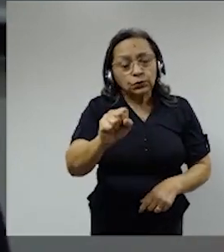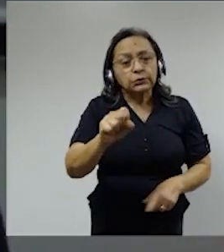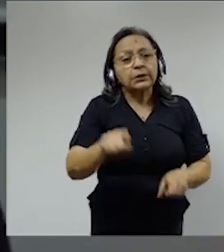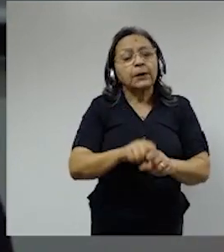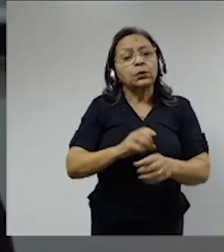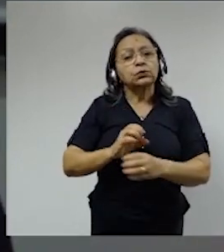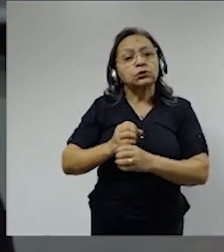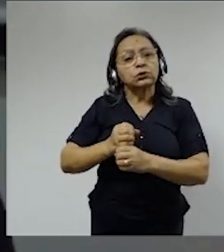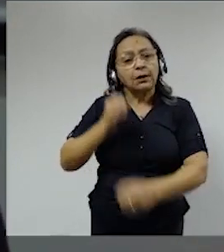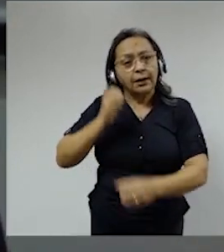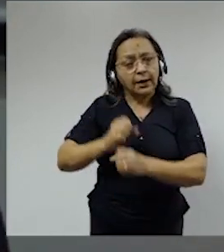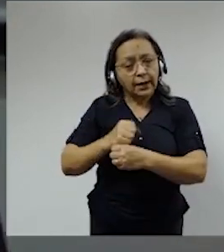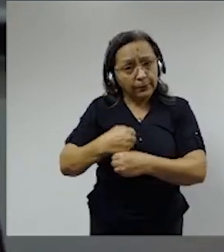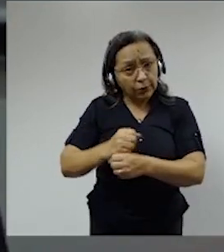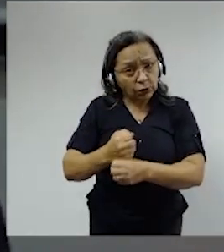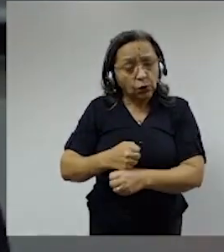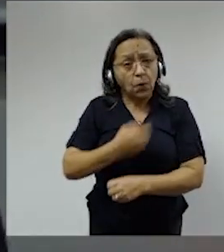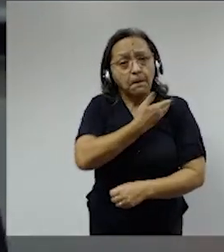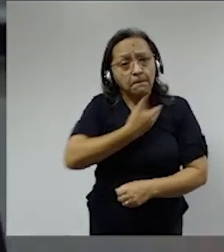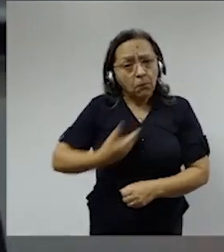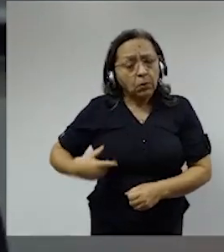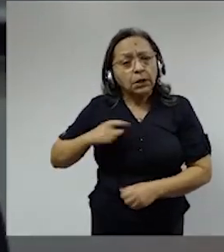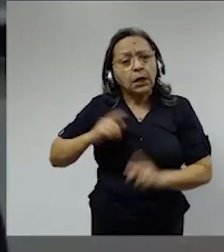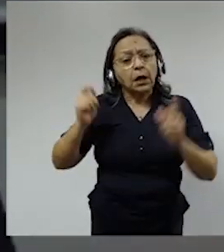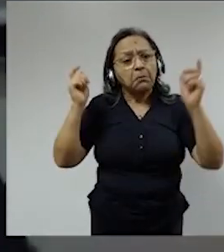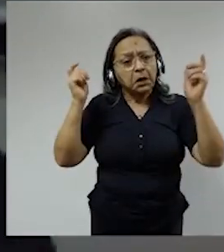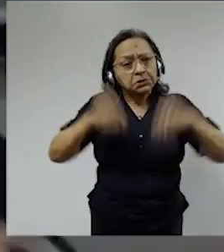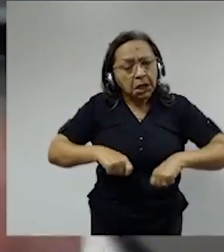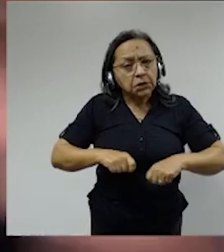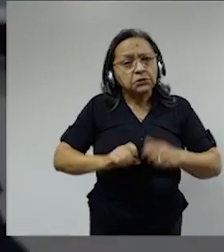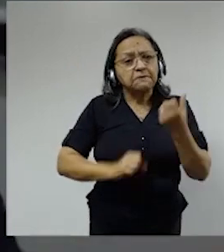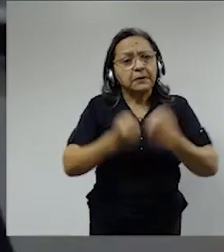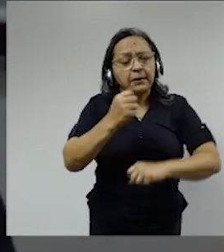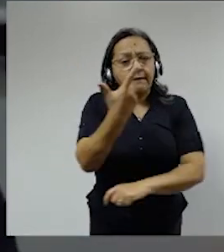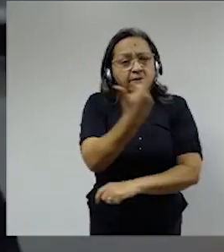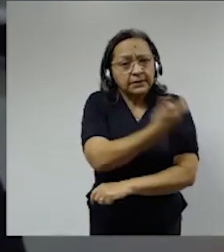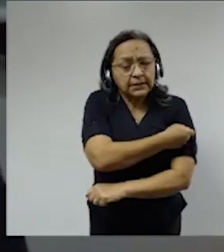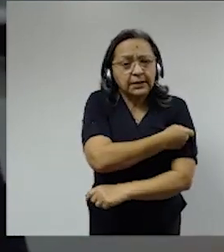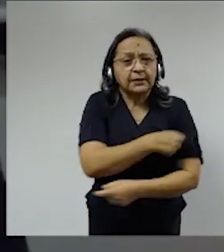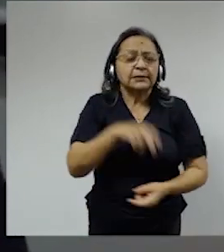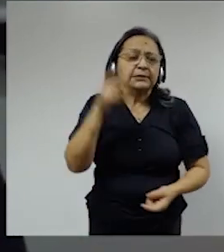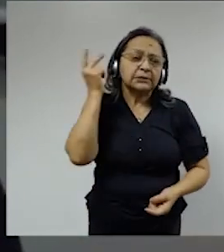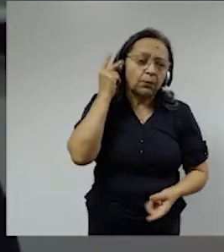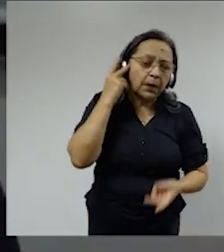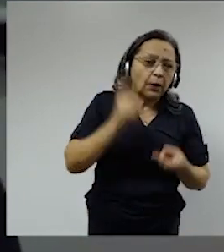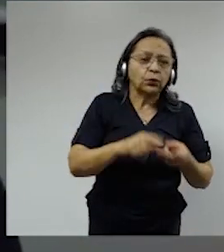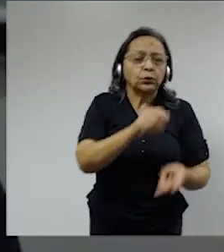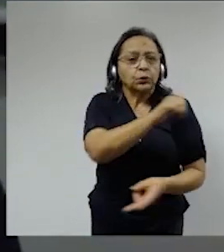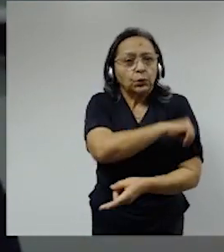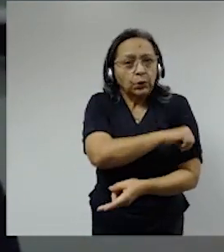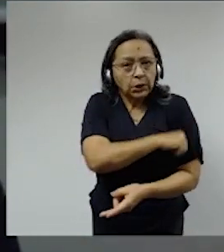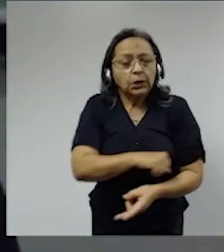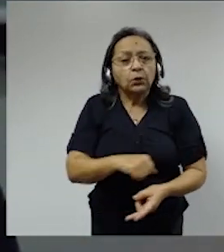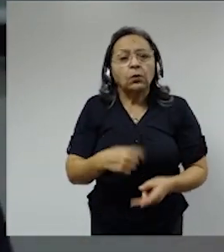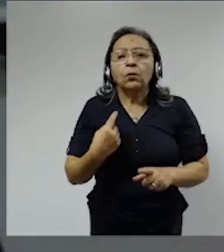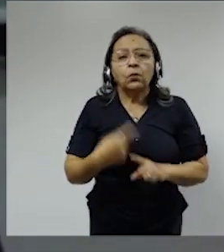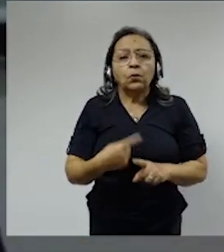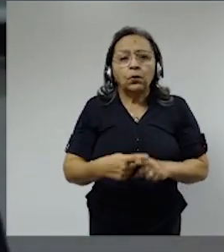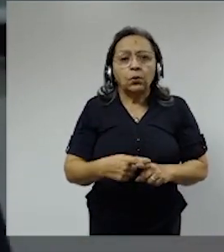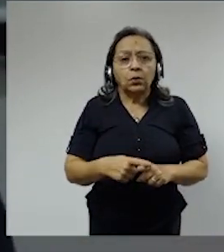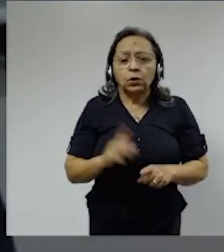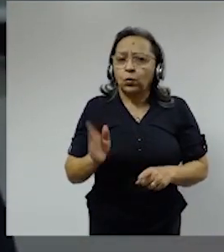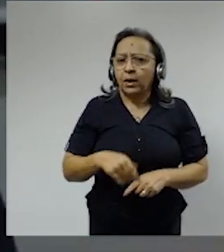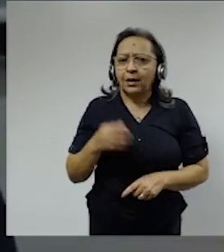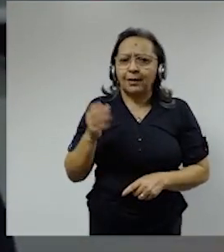laboratórios públicos que têm capacidade de produção, Butantan em São Paulo, Fiocruz, Biomanguinhos no Rio de Janeiro, porque não